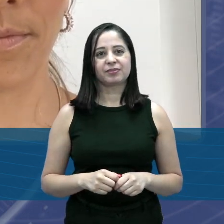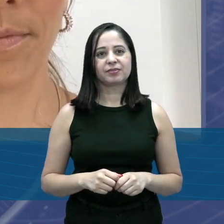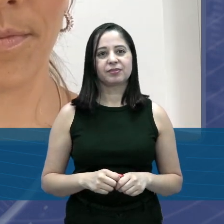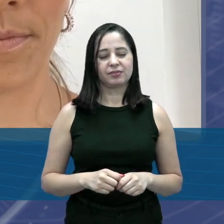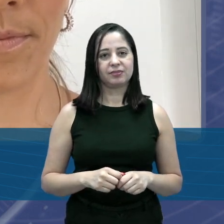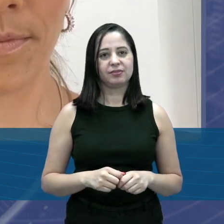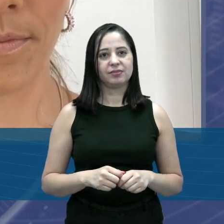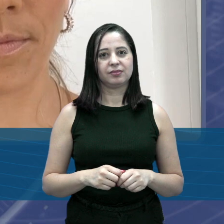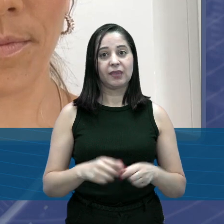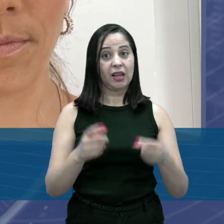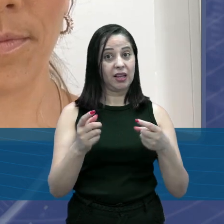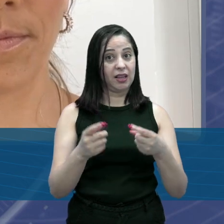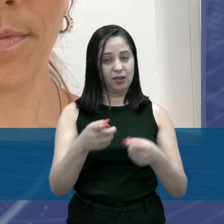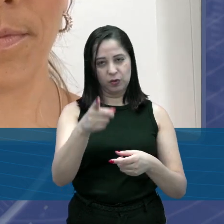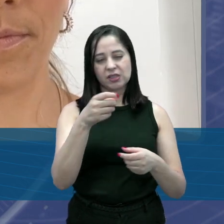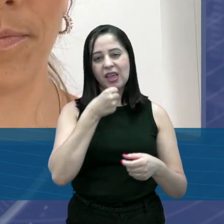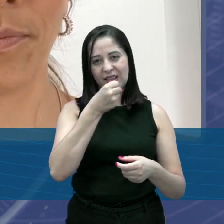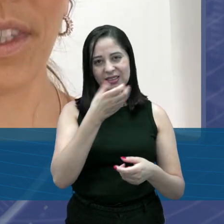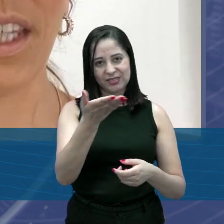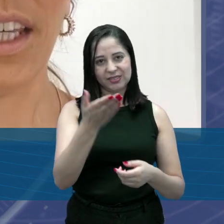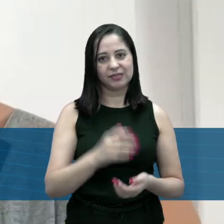lá no início da sua participação?